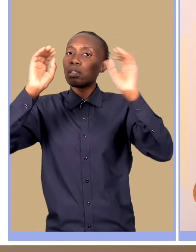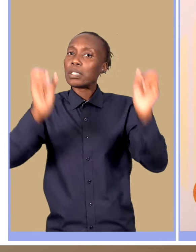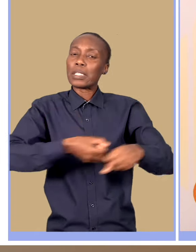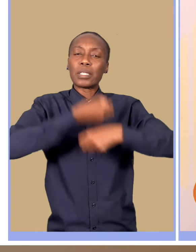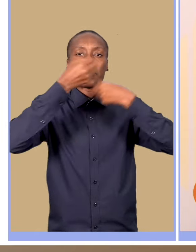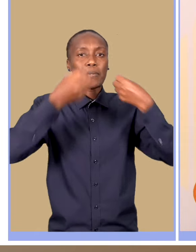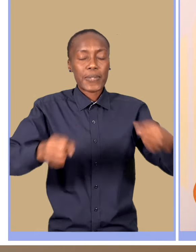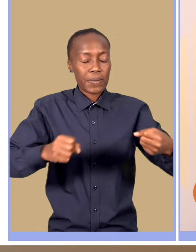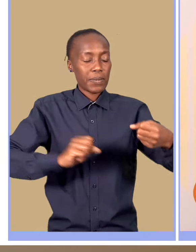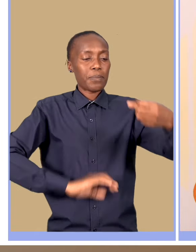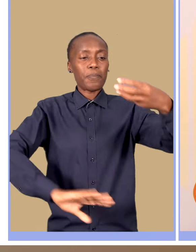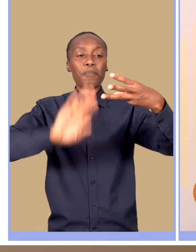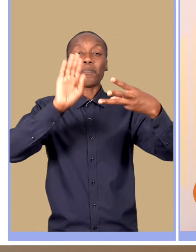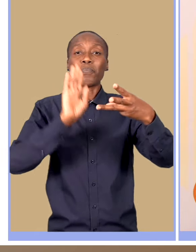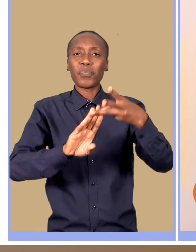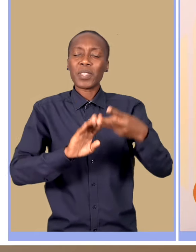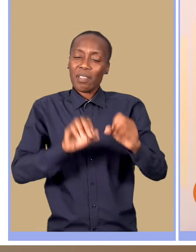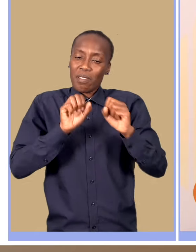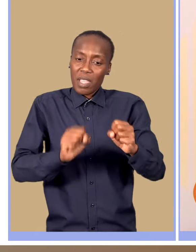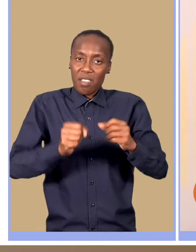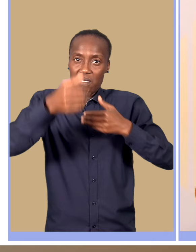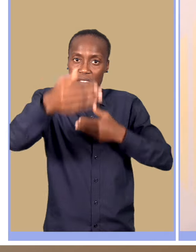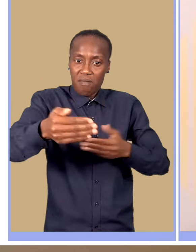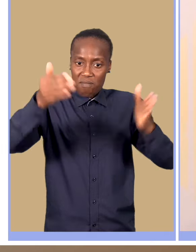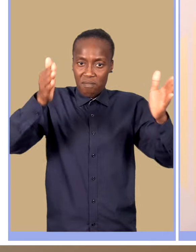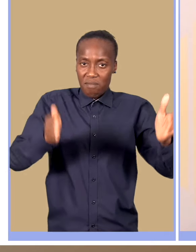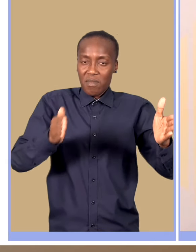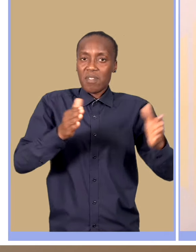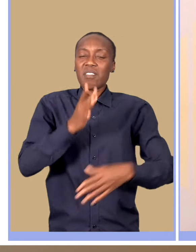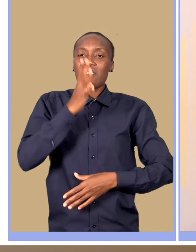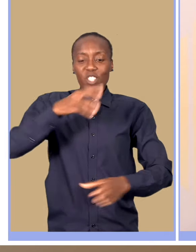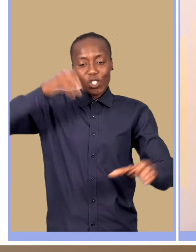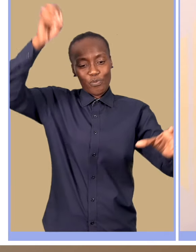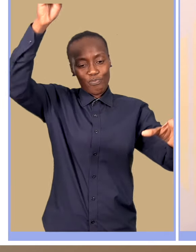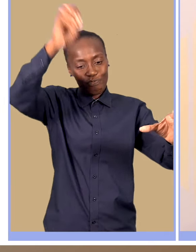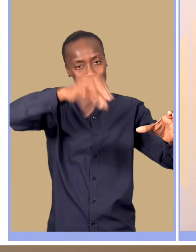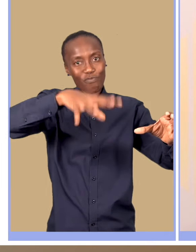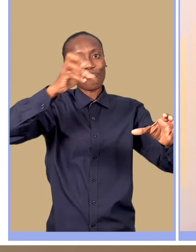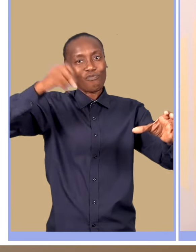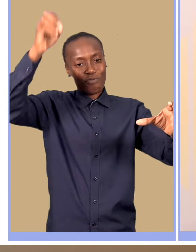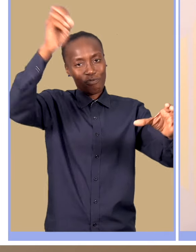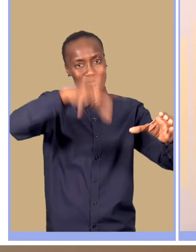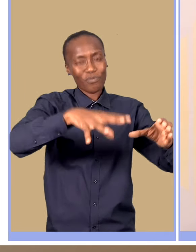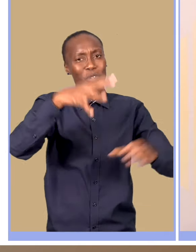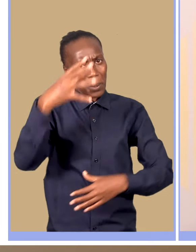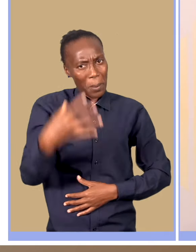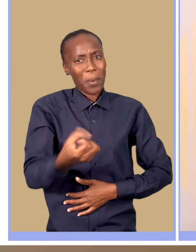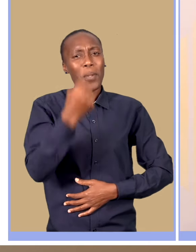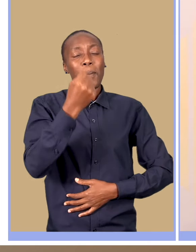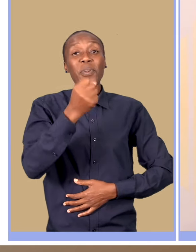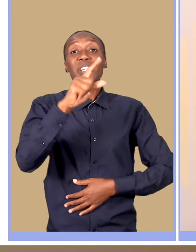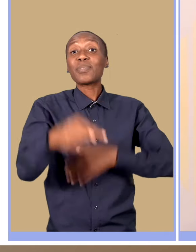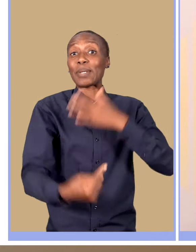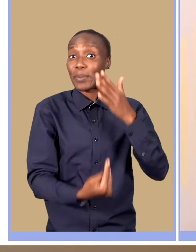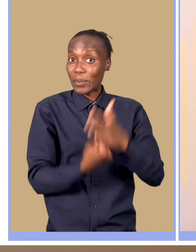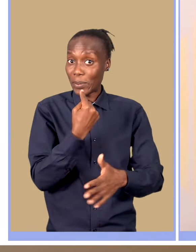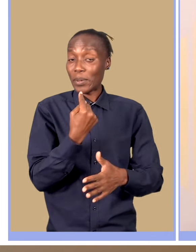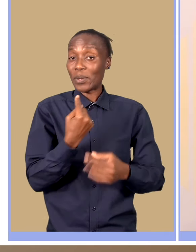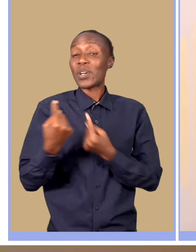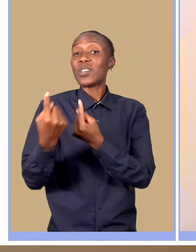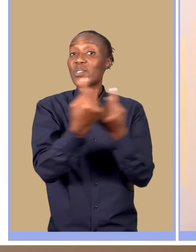nas estradas, não é? Coloque o lixo nos contentores, porque isto pode agravar